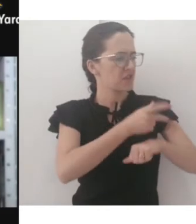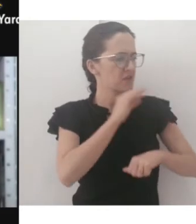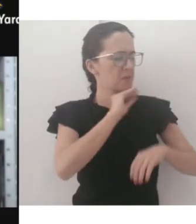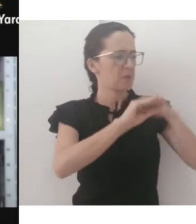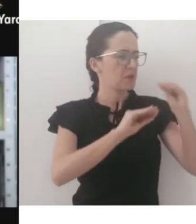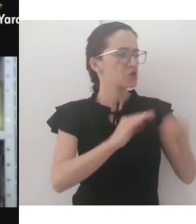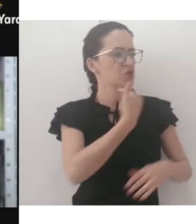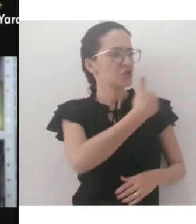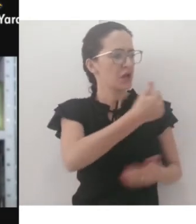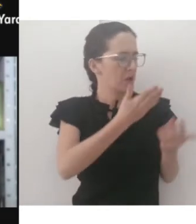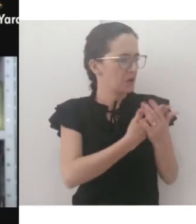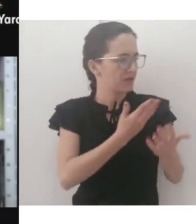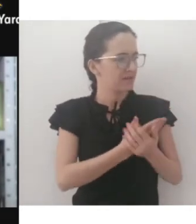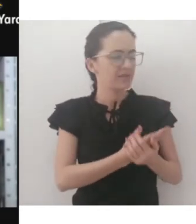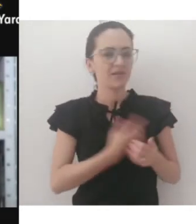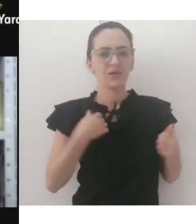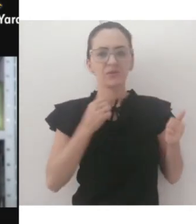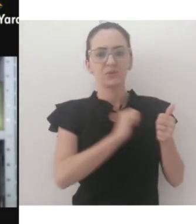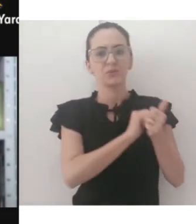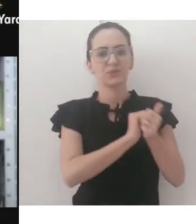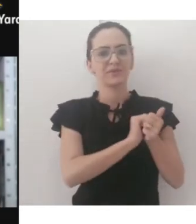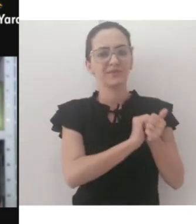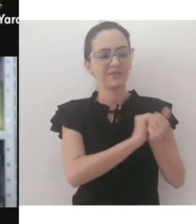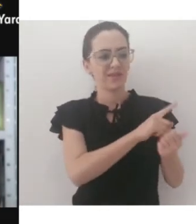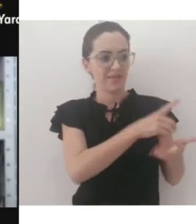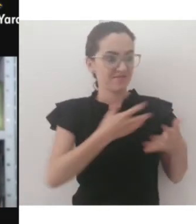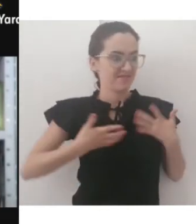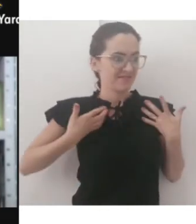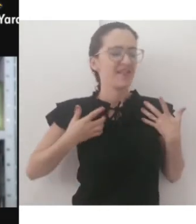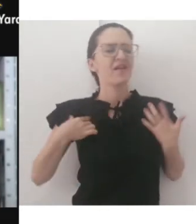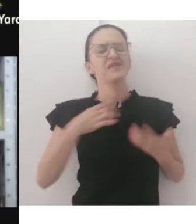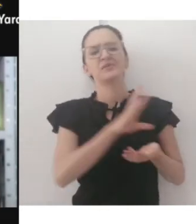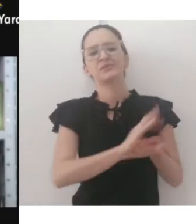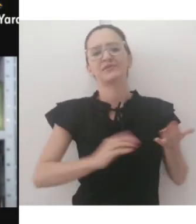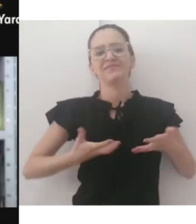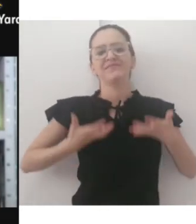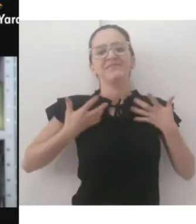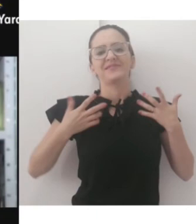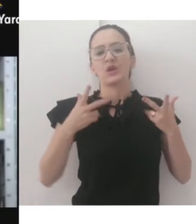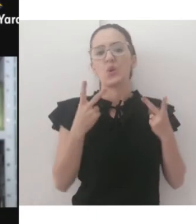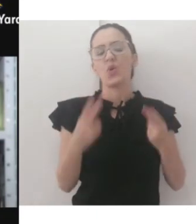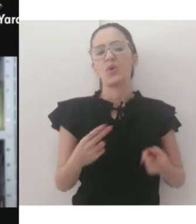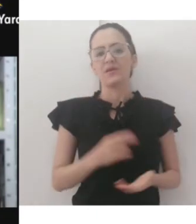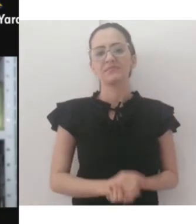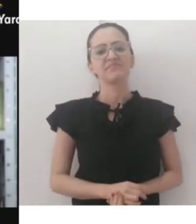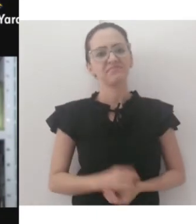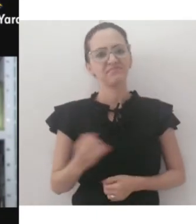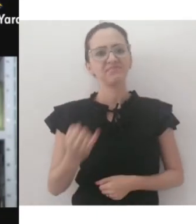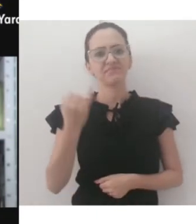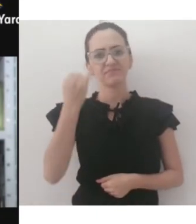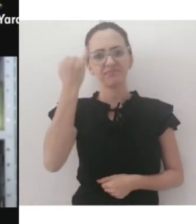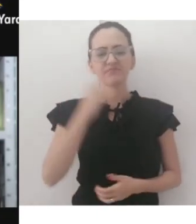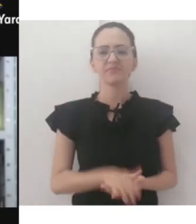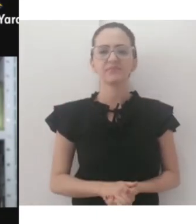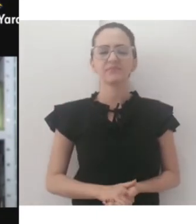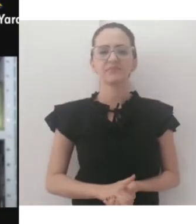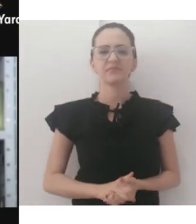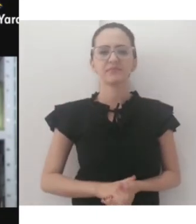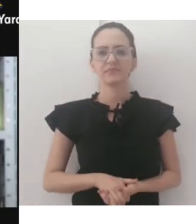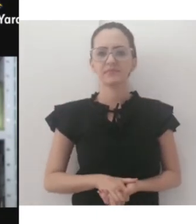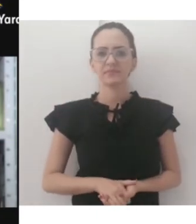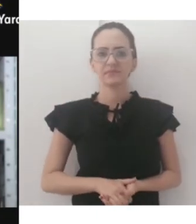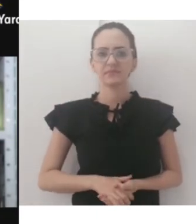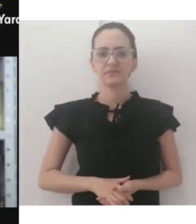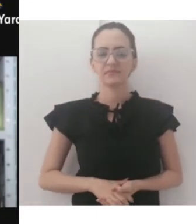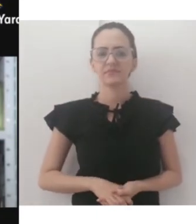está postando vídeo, está te chamando para um grupo de estudo, você tende a se motivar a estudar. Então, isso é muito importante. Em relação a